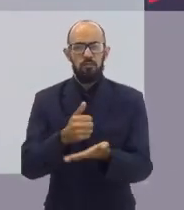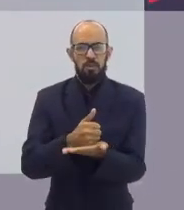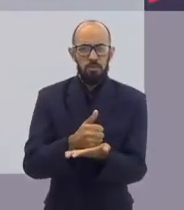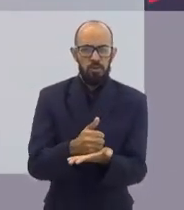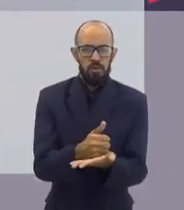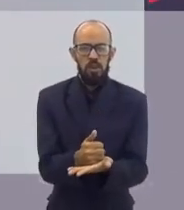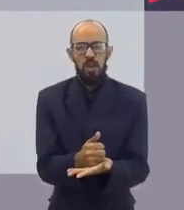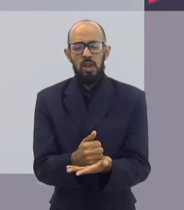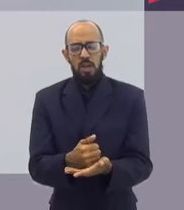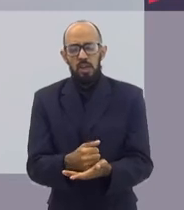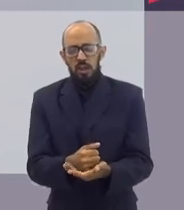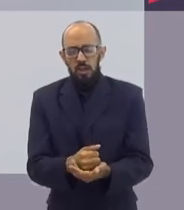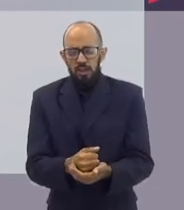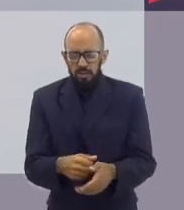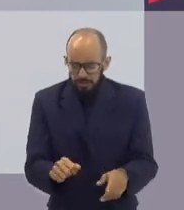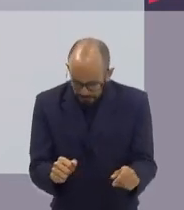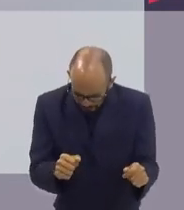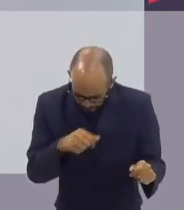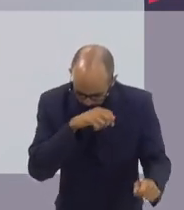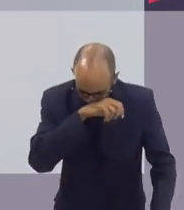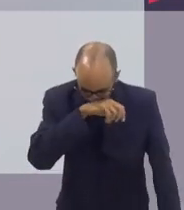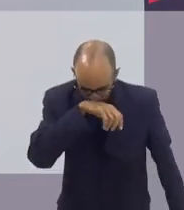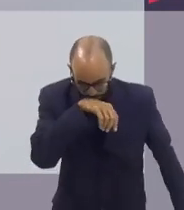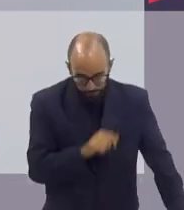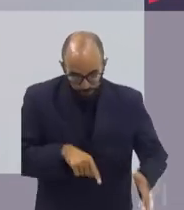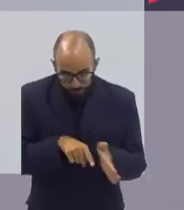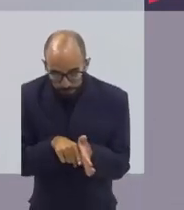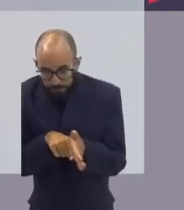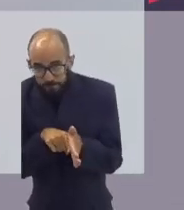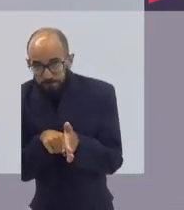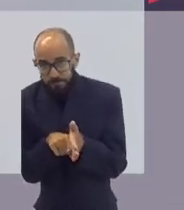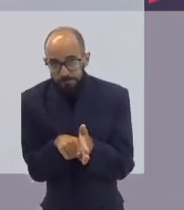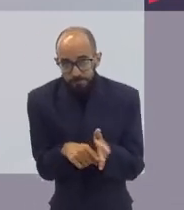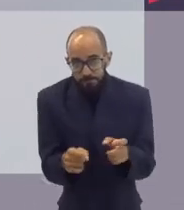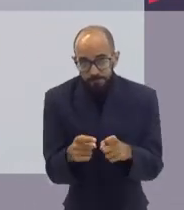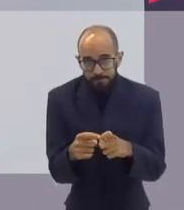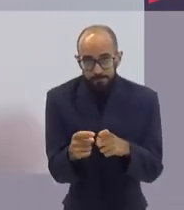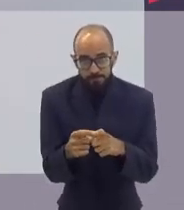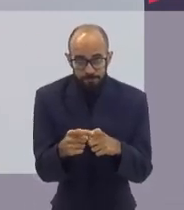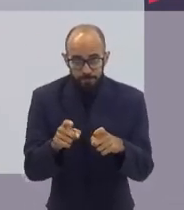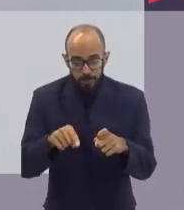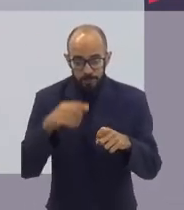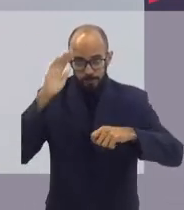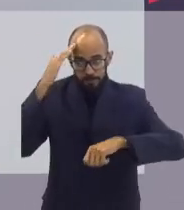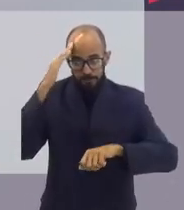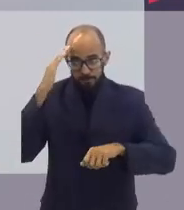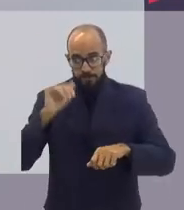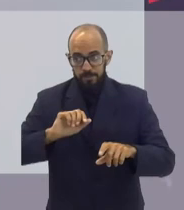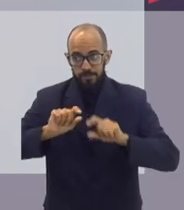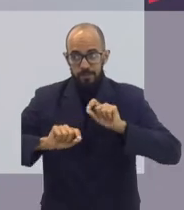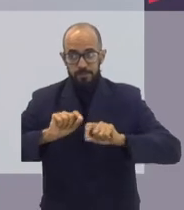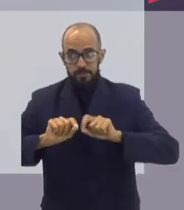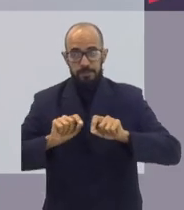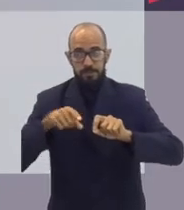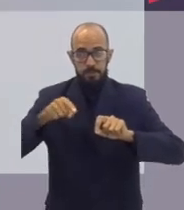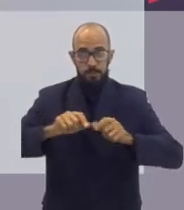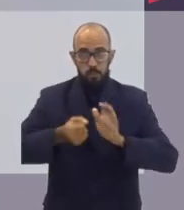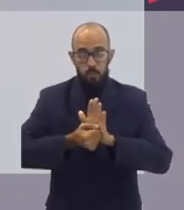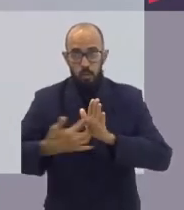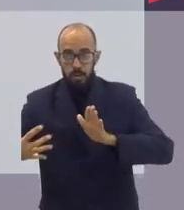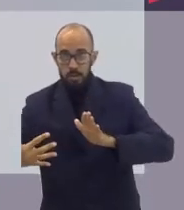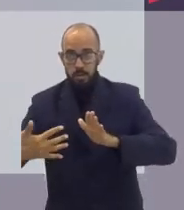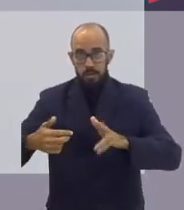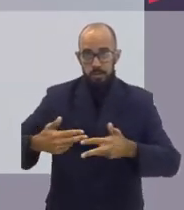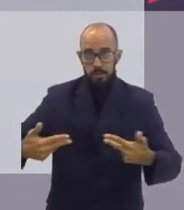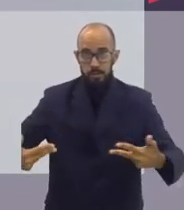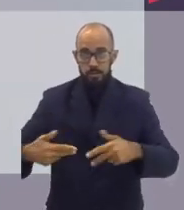tem farmácia, tem pesquisa clínica, né? Então, é entender o tamanho do processo, ver o quanto as